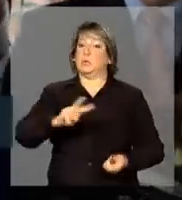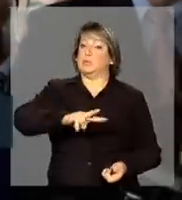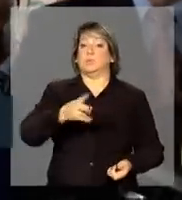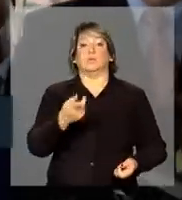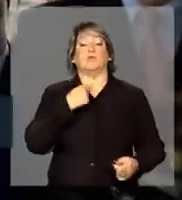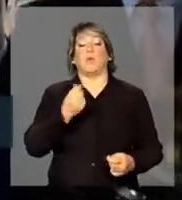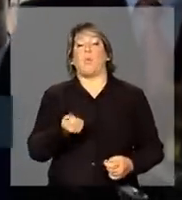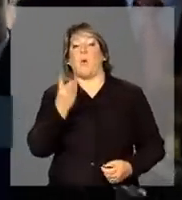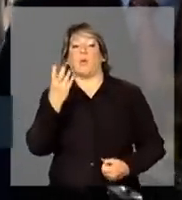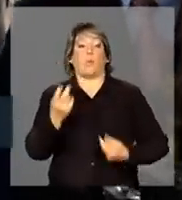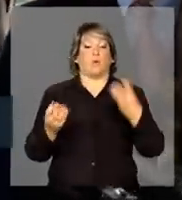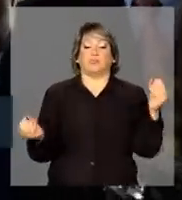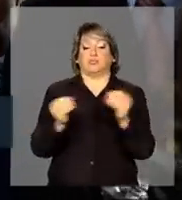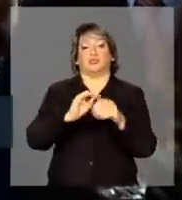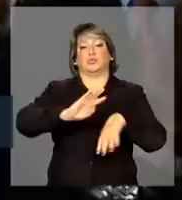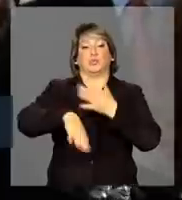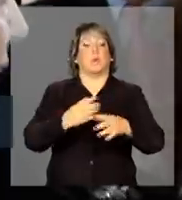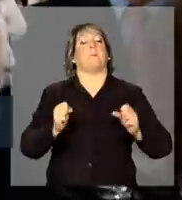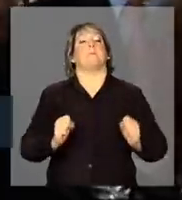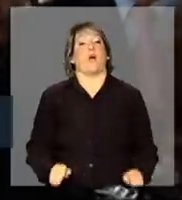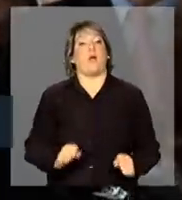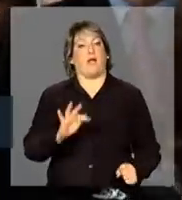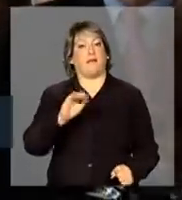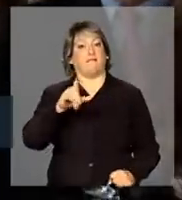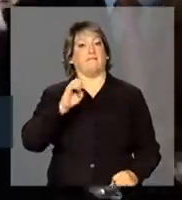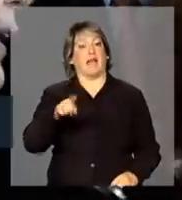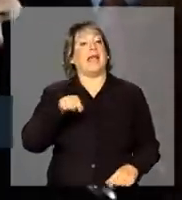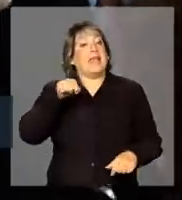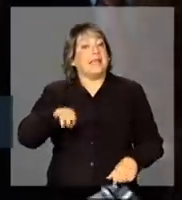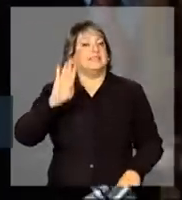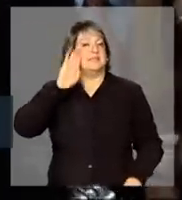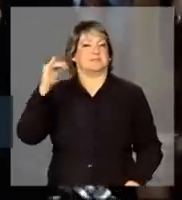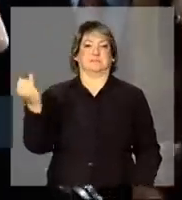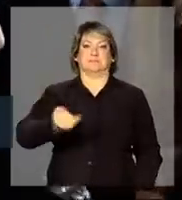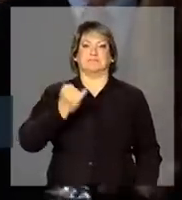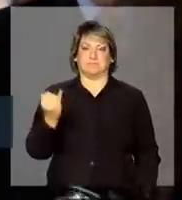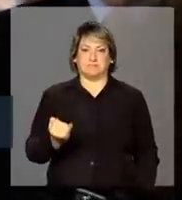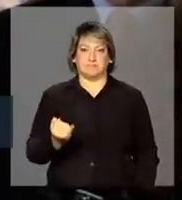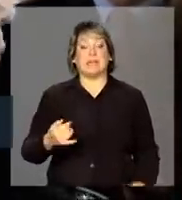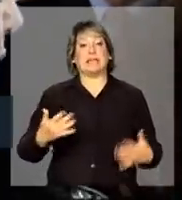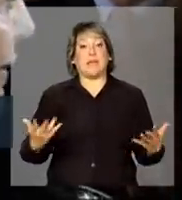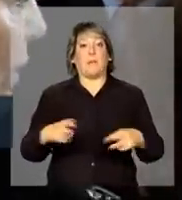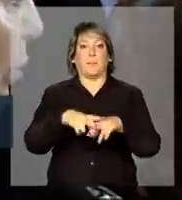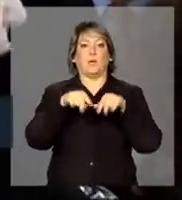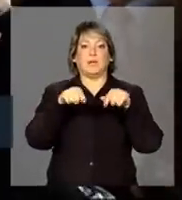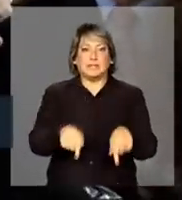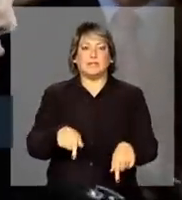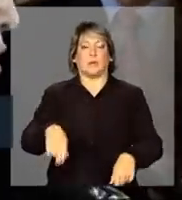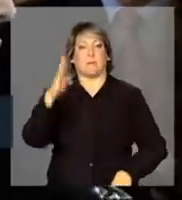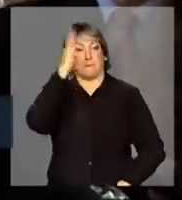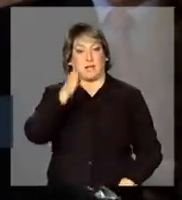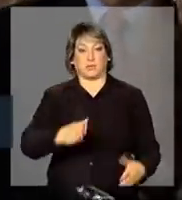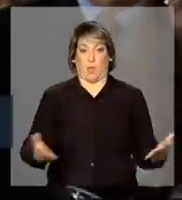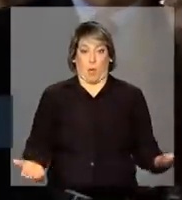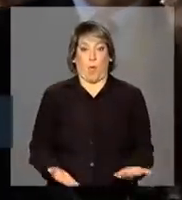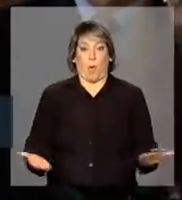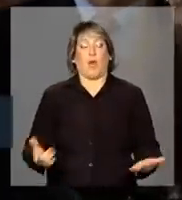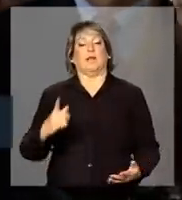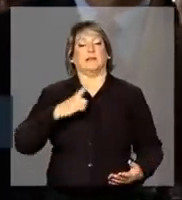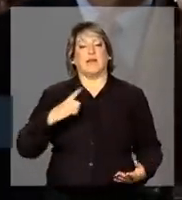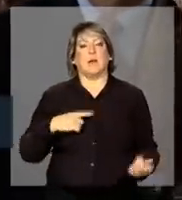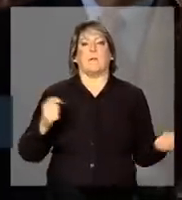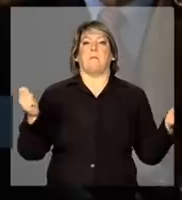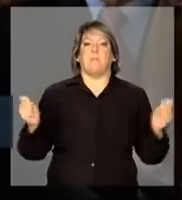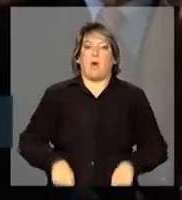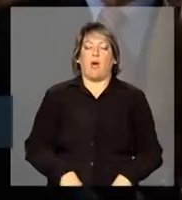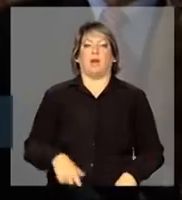que você quiser de cada um dos combustíveis. É isso que faz a diferença. Por isso que o Brasil tem hoje a